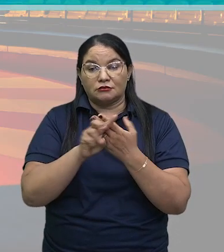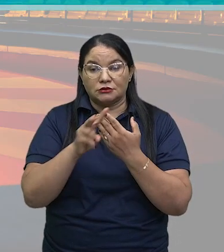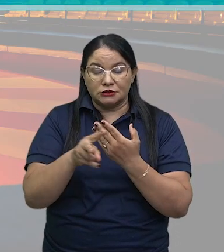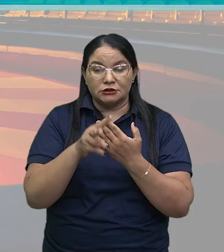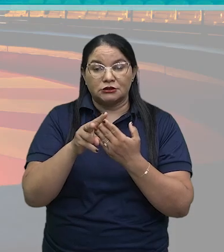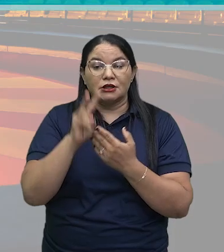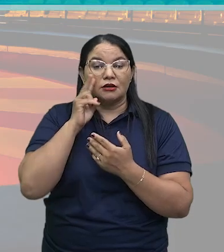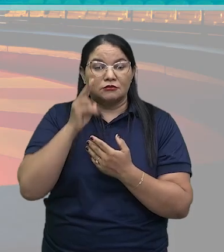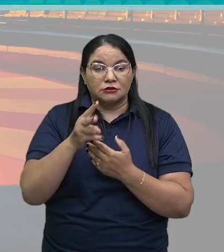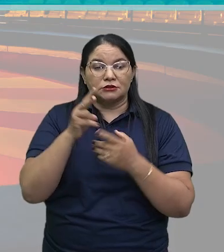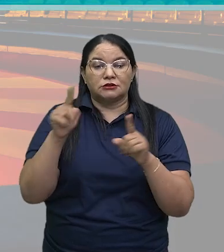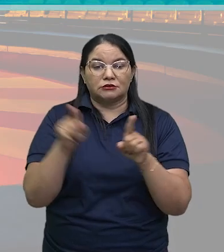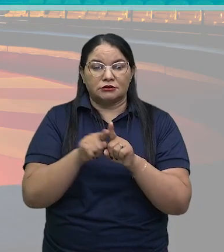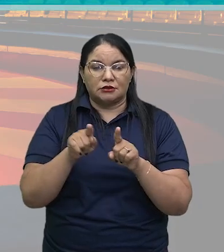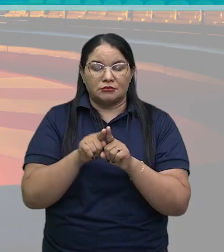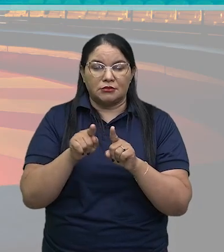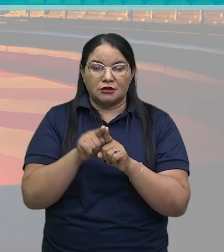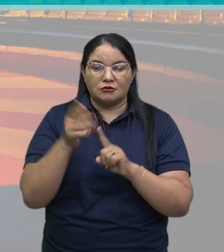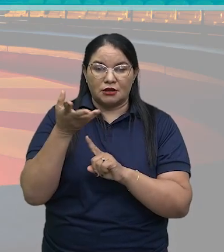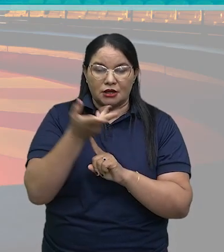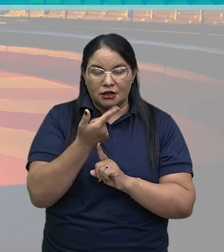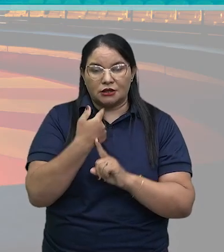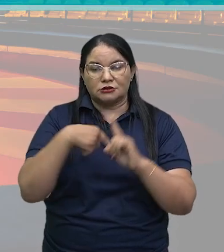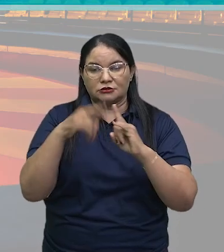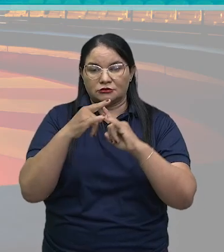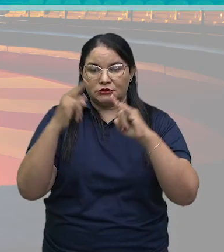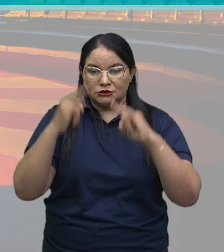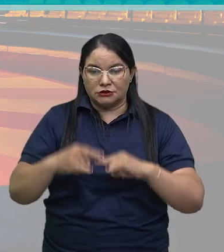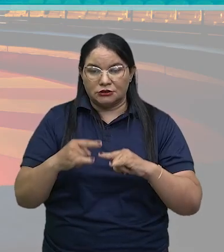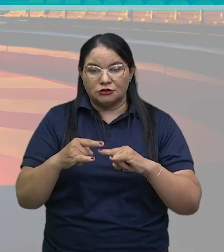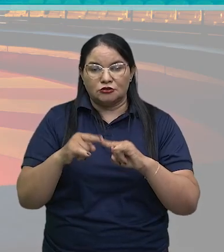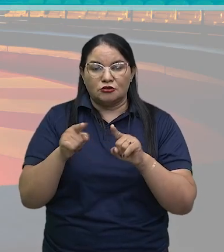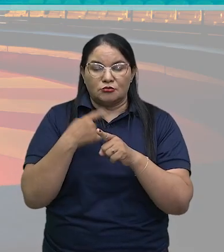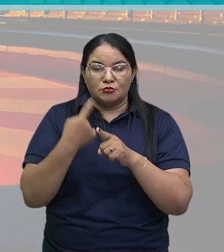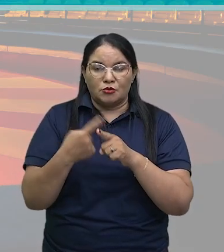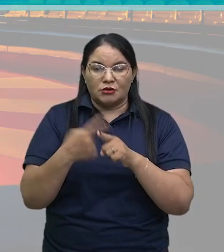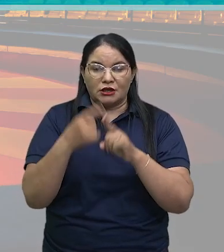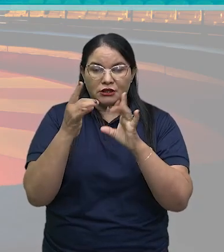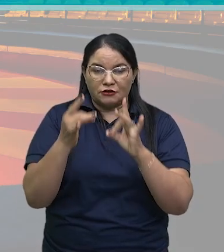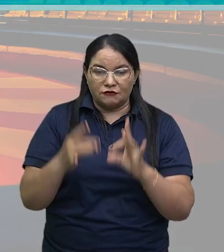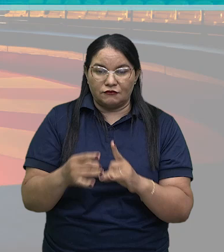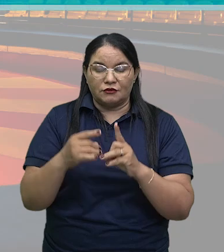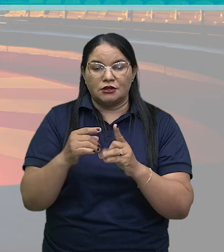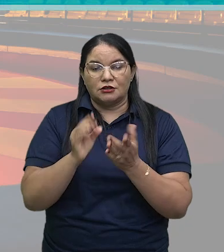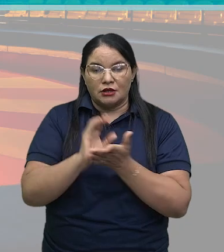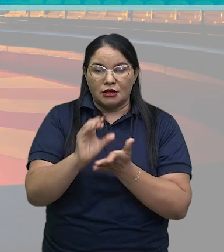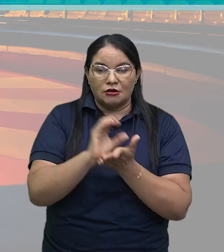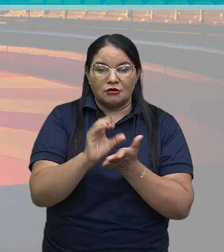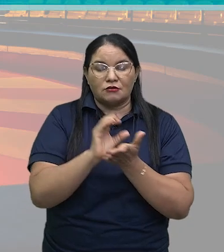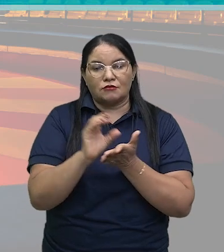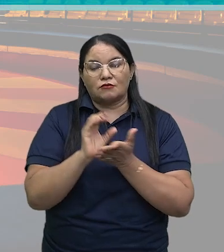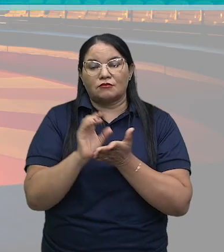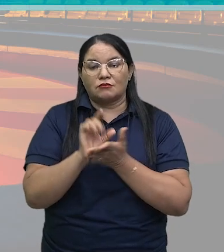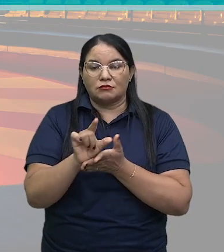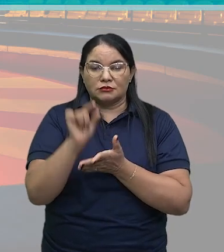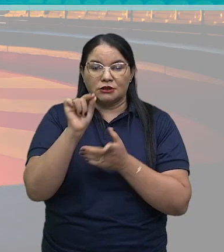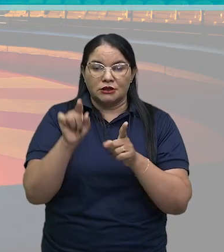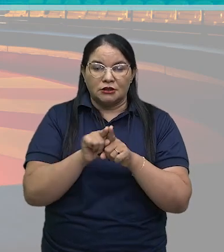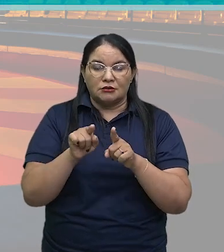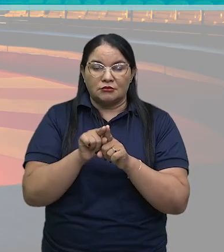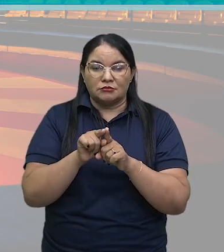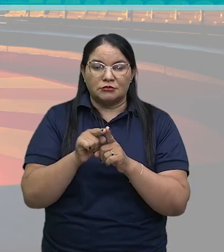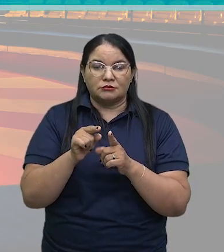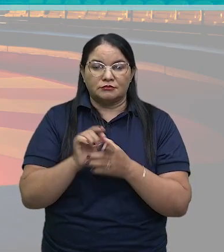o que é reconhecido oficialmente como arte circense, já que define quem recebe recursos, viabilidade